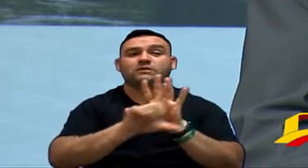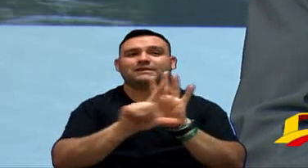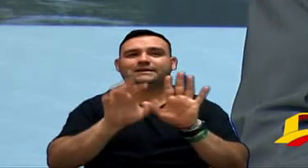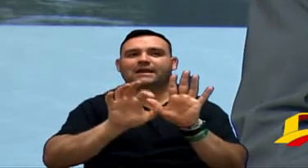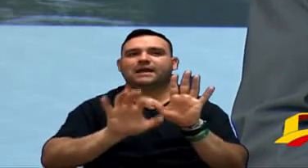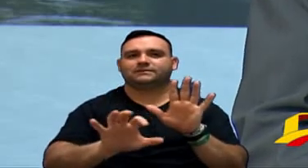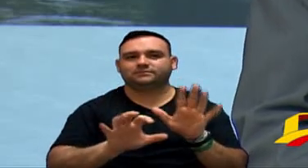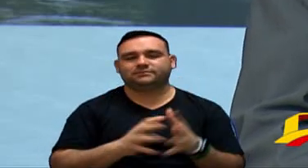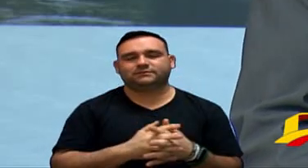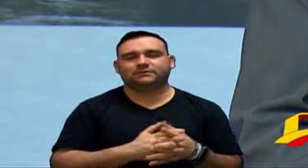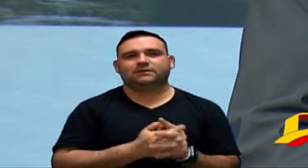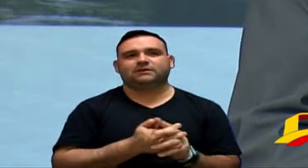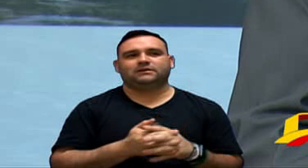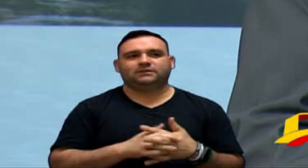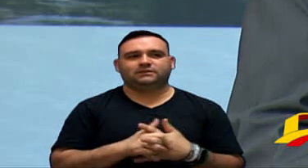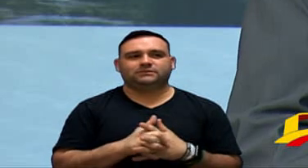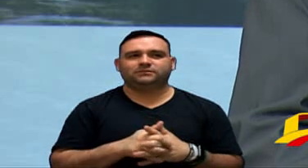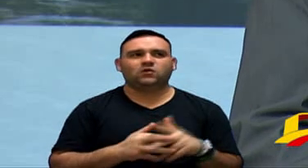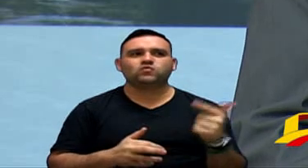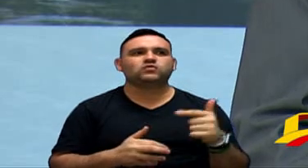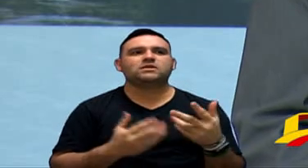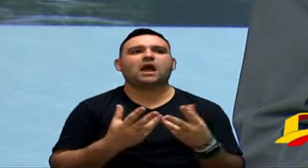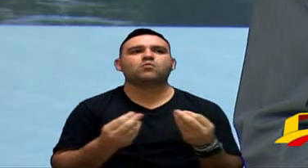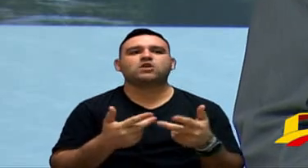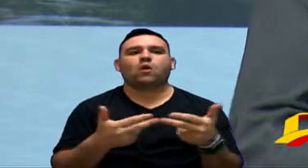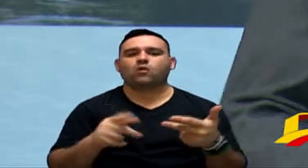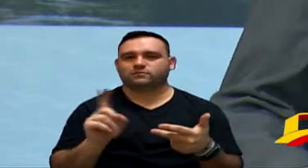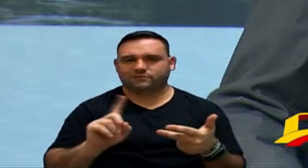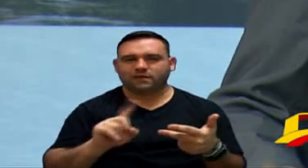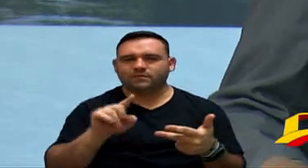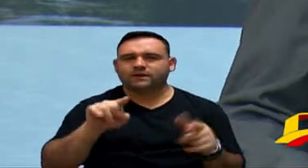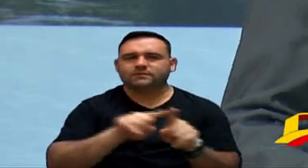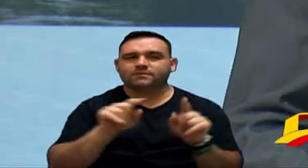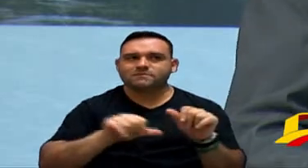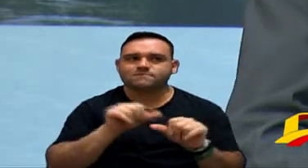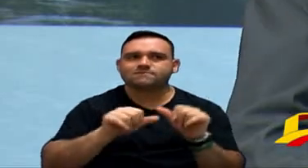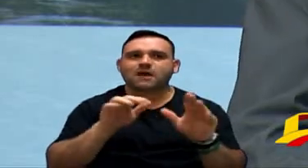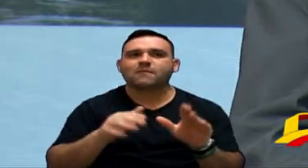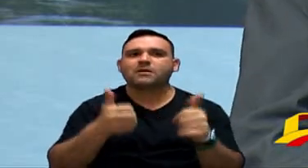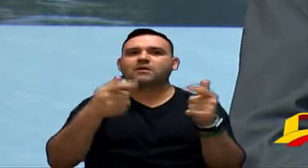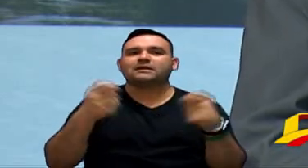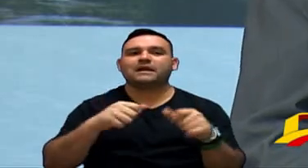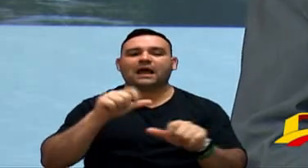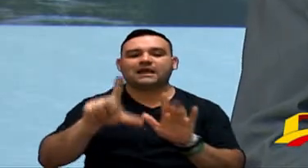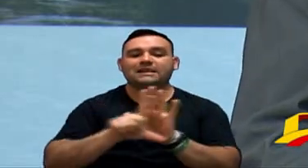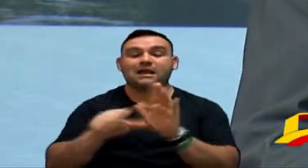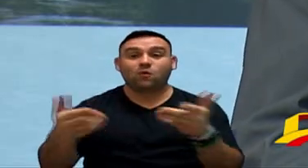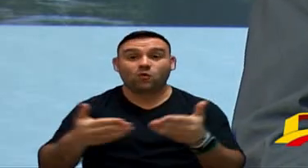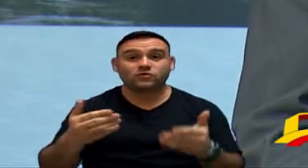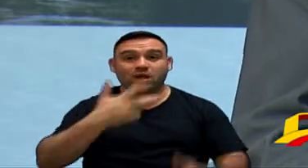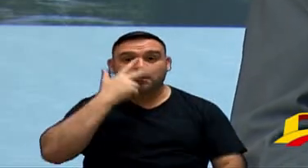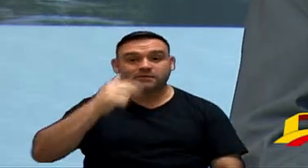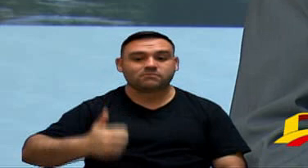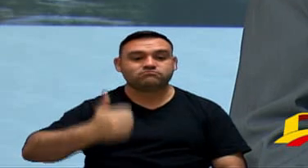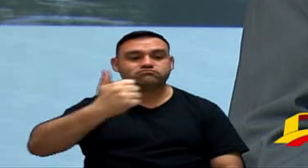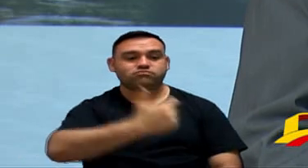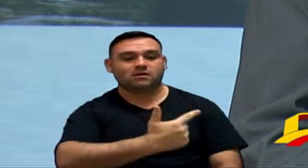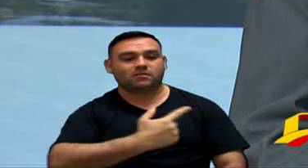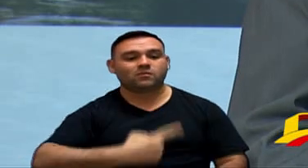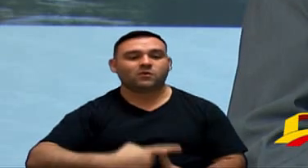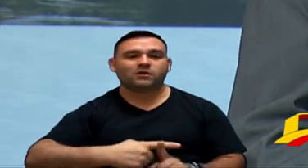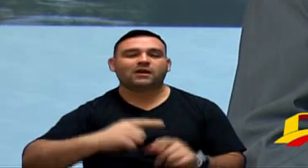lei é esse não tem muita coisa mas ele melhora muito mais da atual lei que existe hoje que